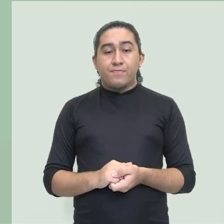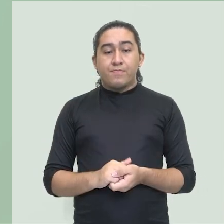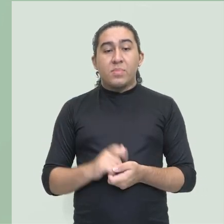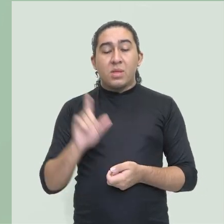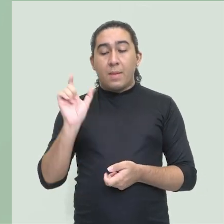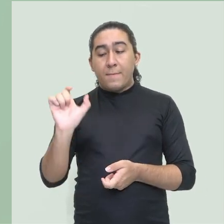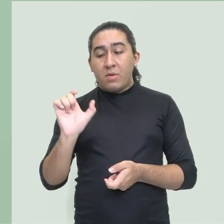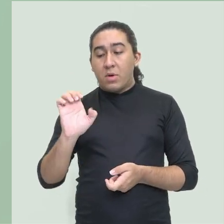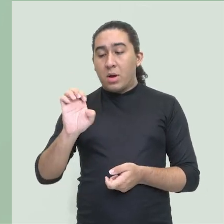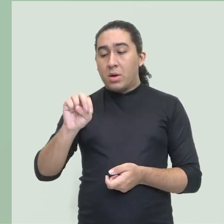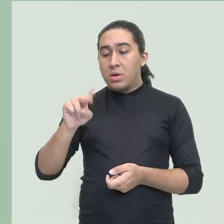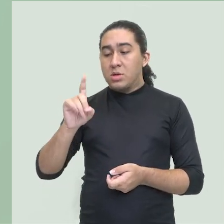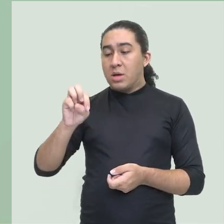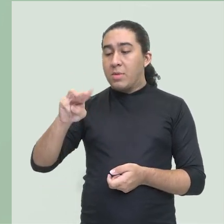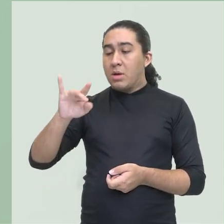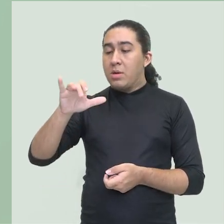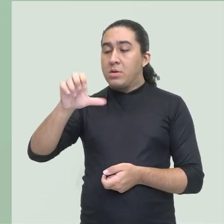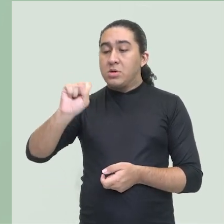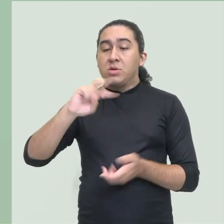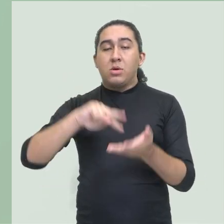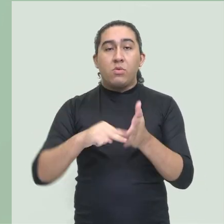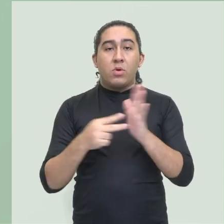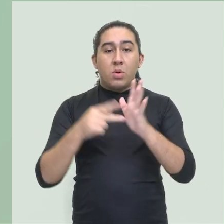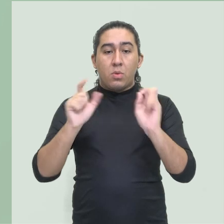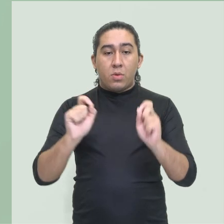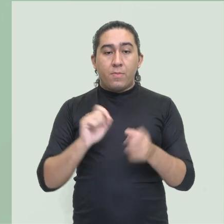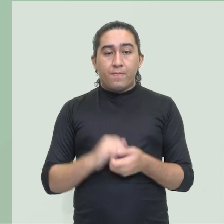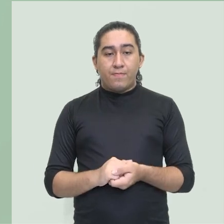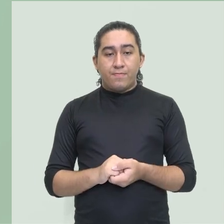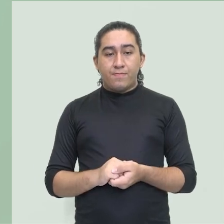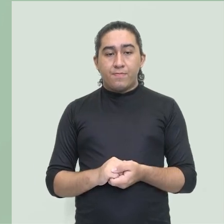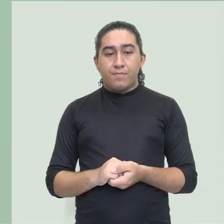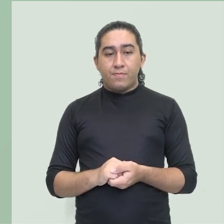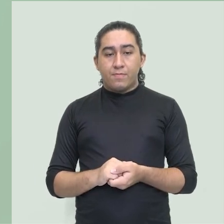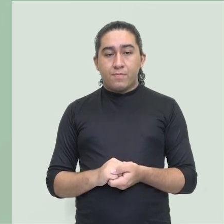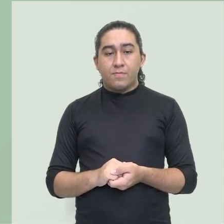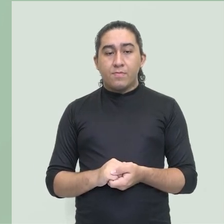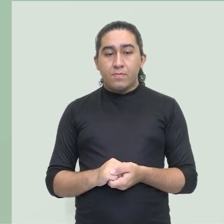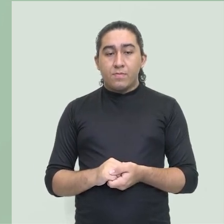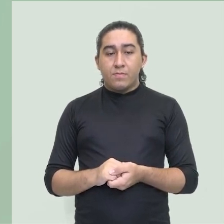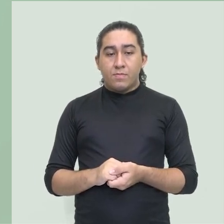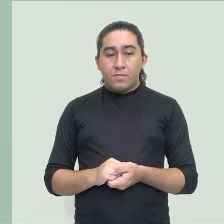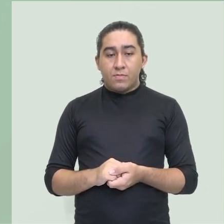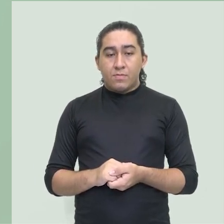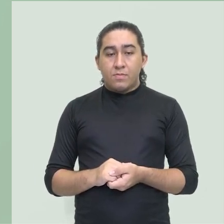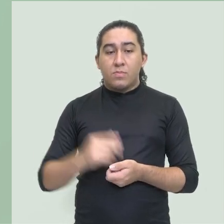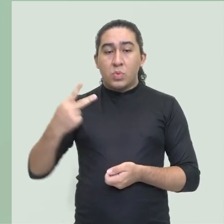palavra endêmica. Quer dizer que 30%, aliás,